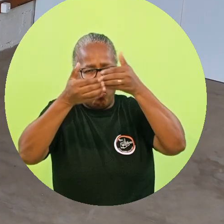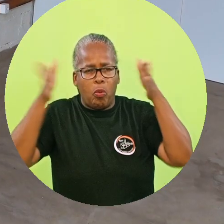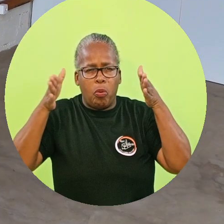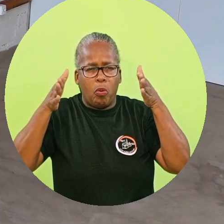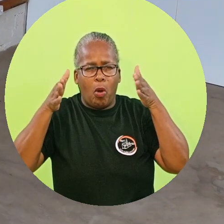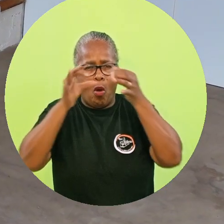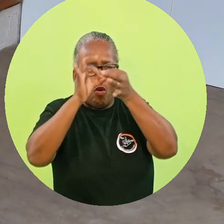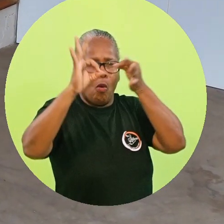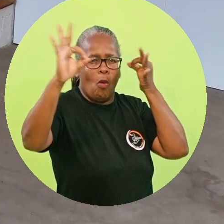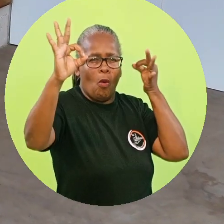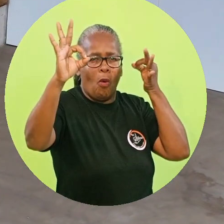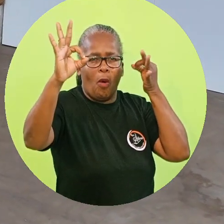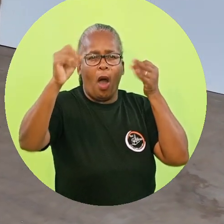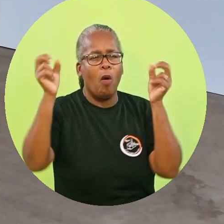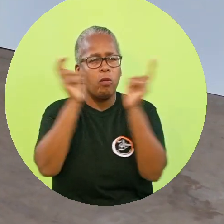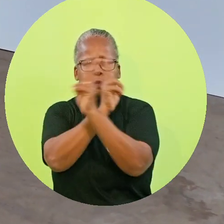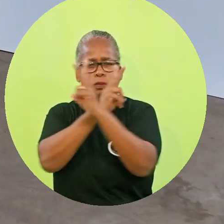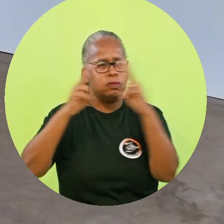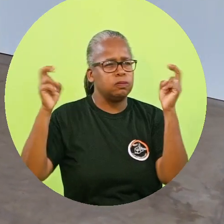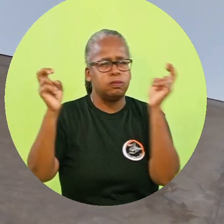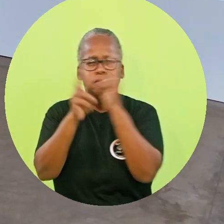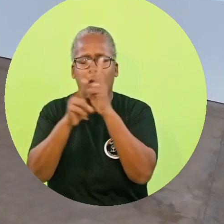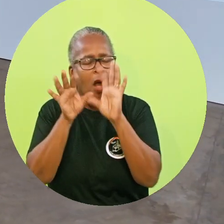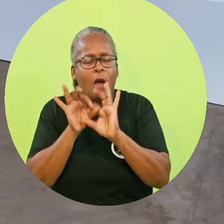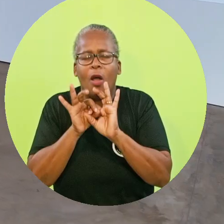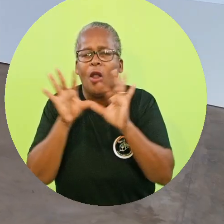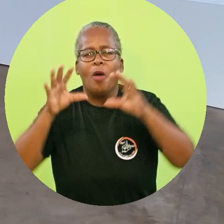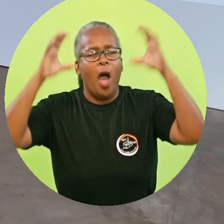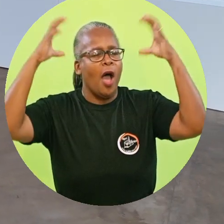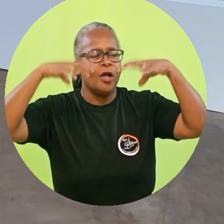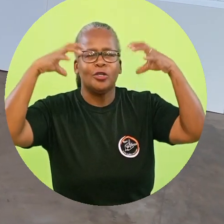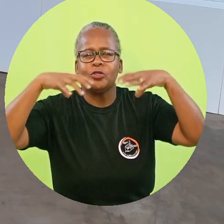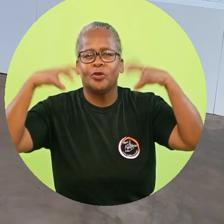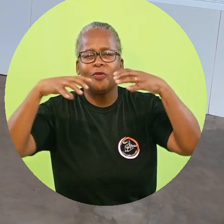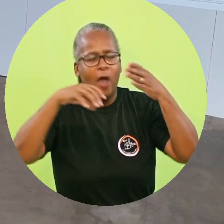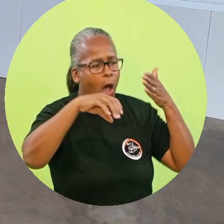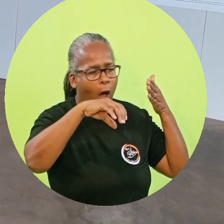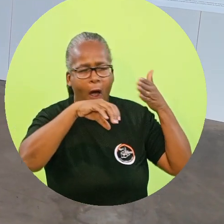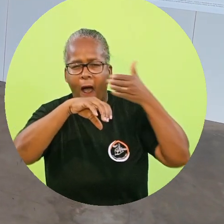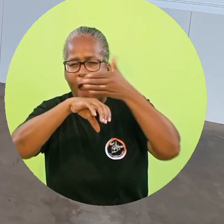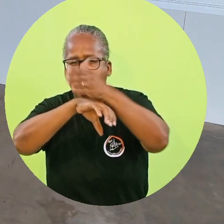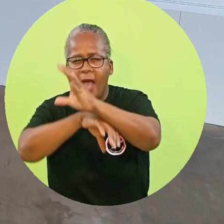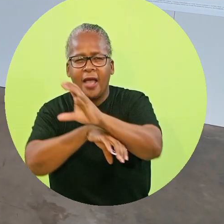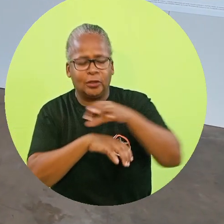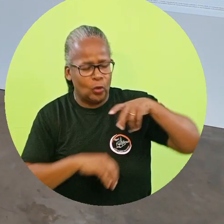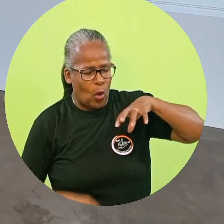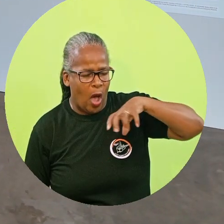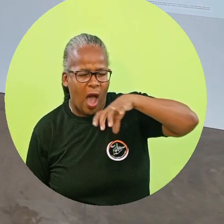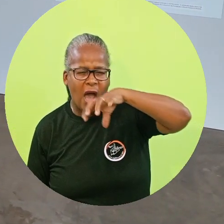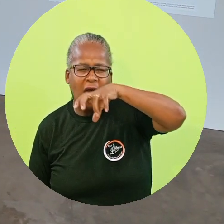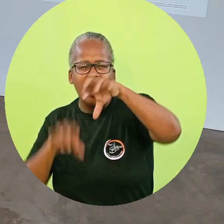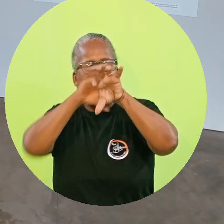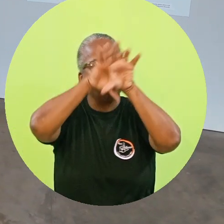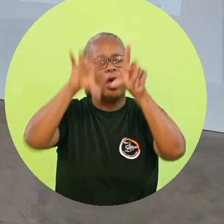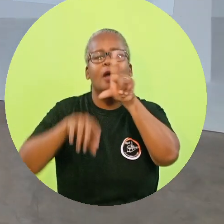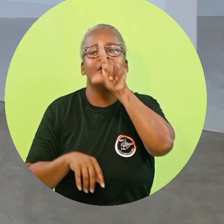horizonte. Aqui, o vento entra livre. A chuva, às vezes, atravessa, teias de aranha cintilam e os